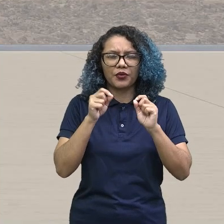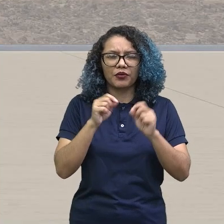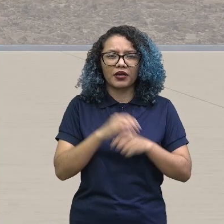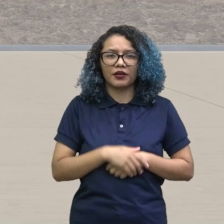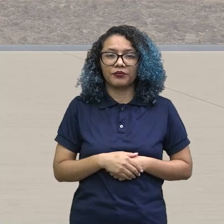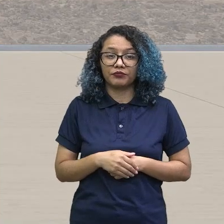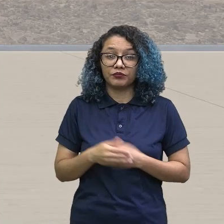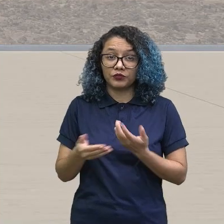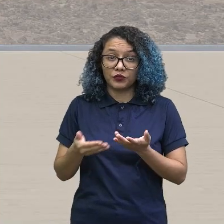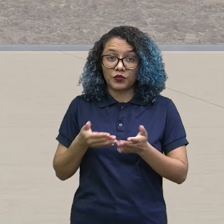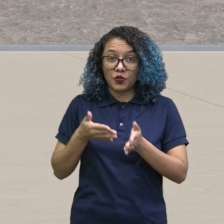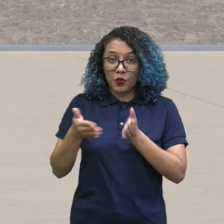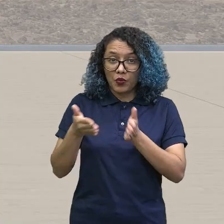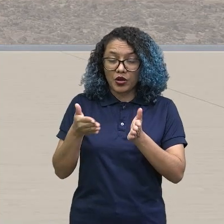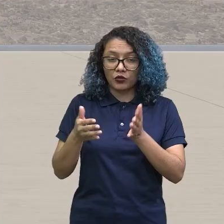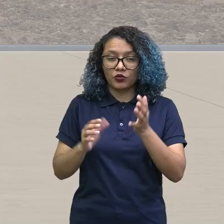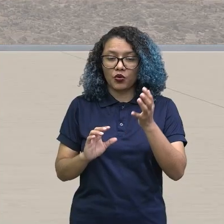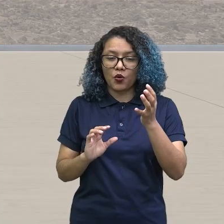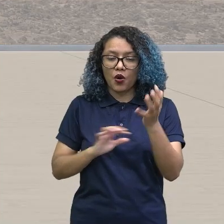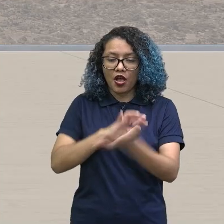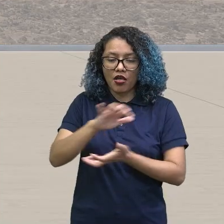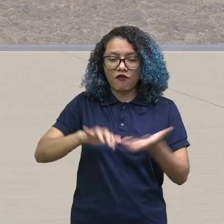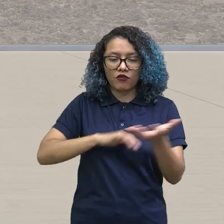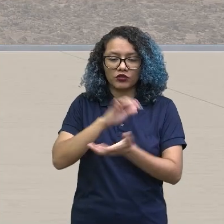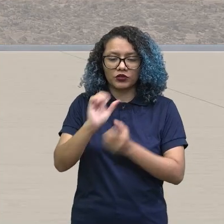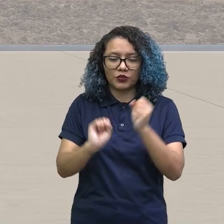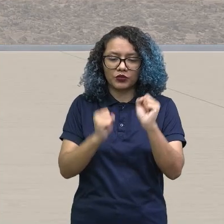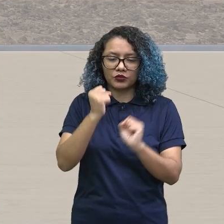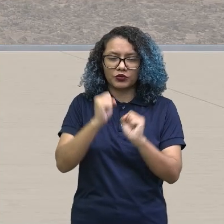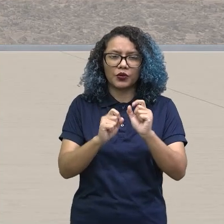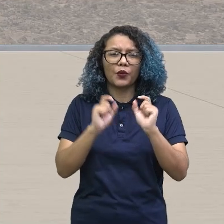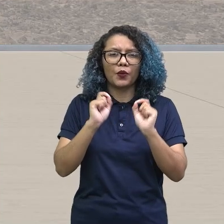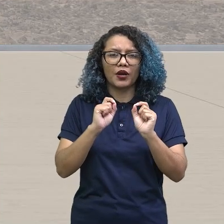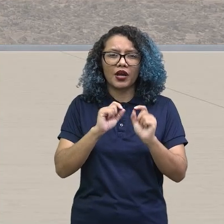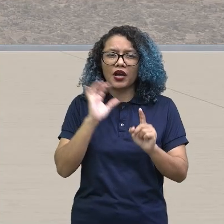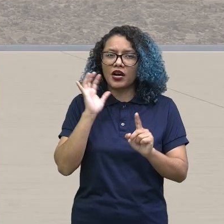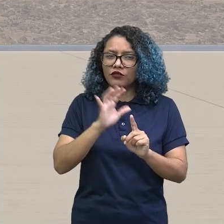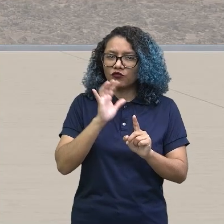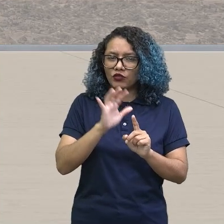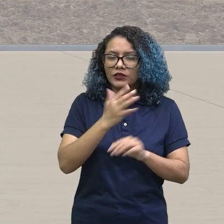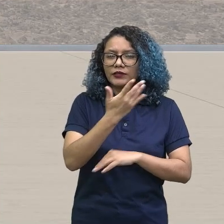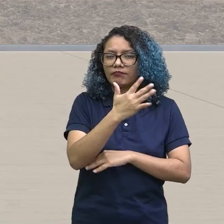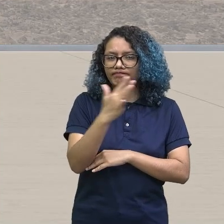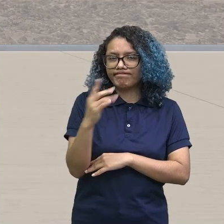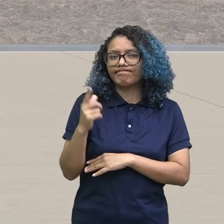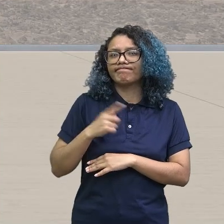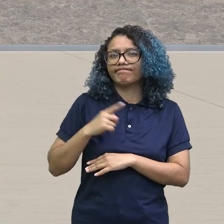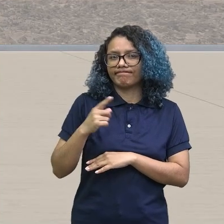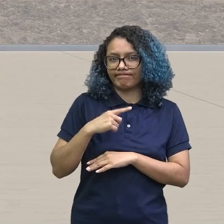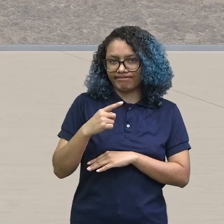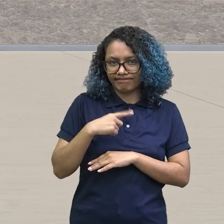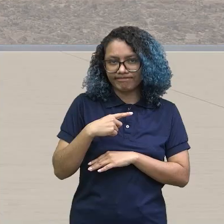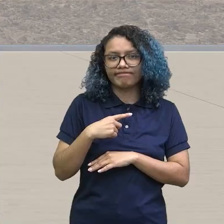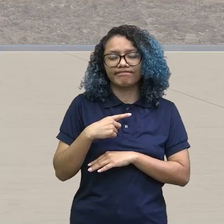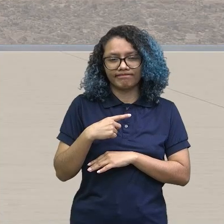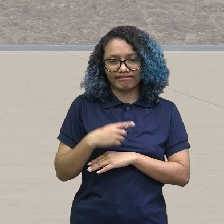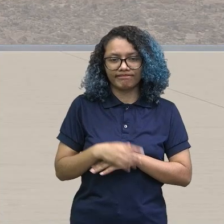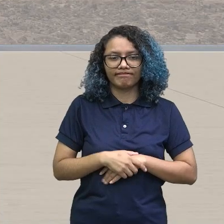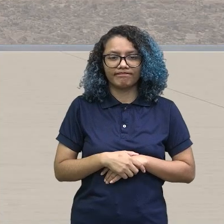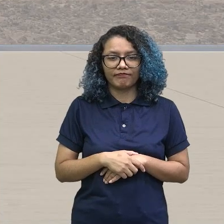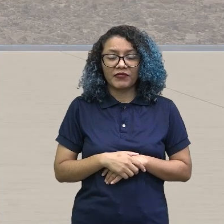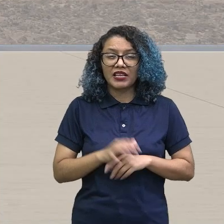Revolução Industrial teve um grande impacto ambiental junto com ele, né? E esse impacto ambiental, ele